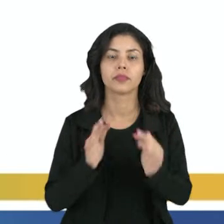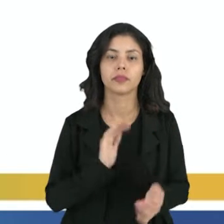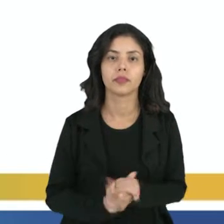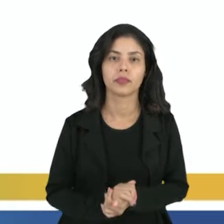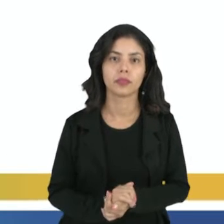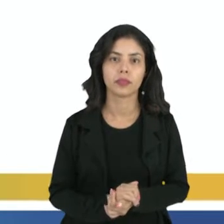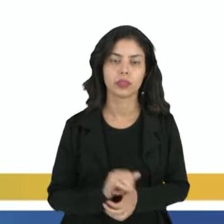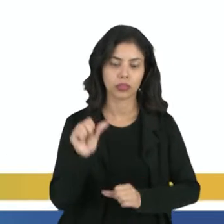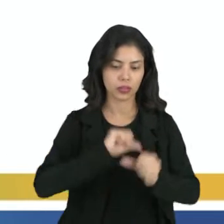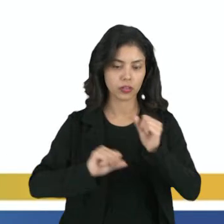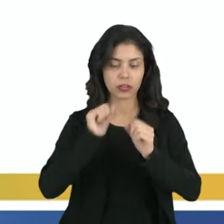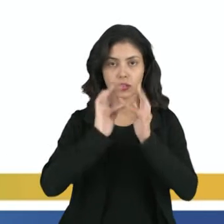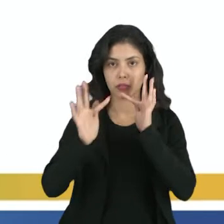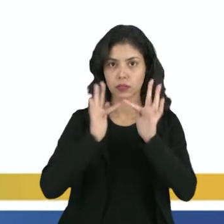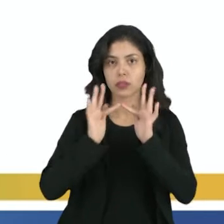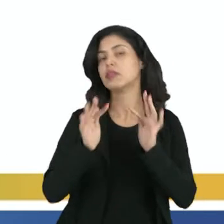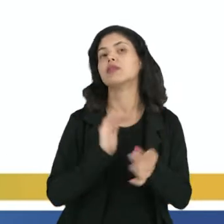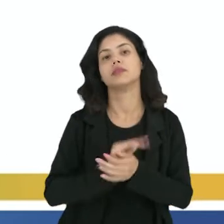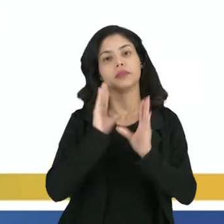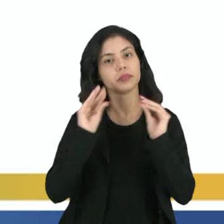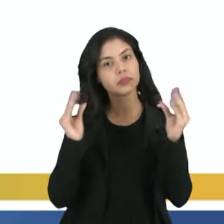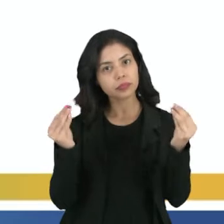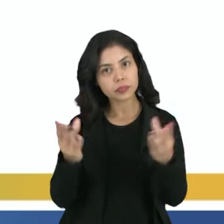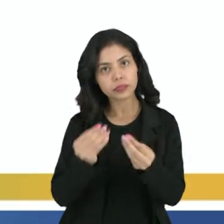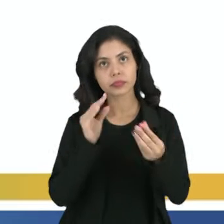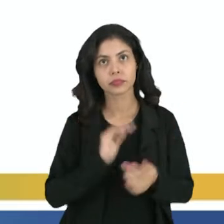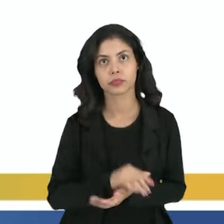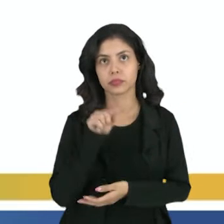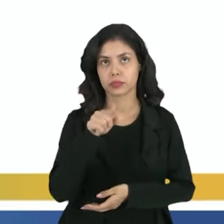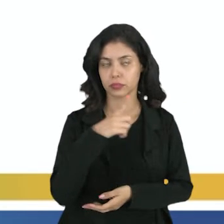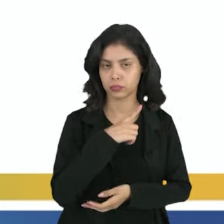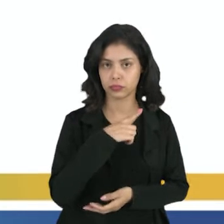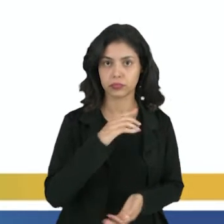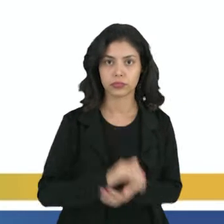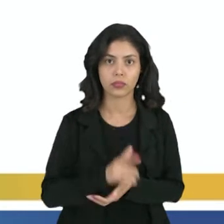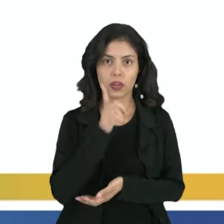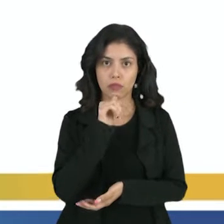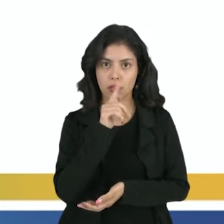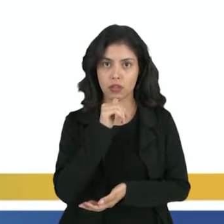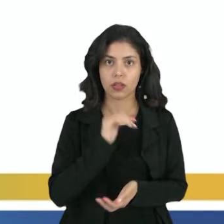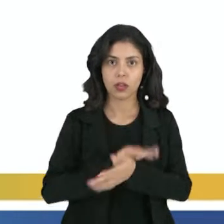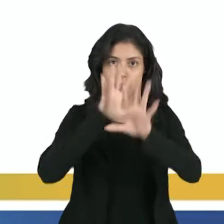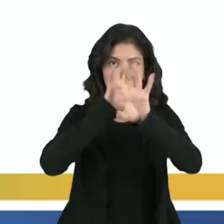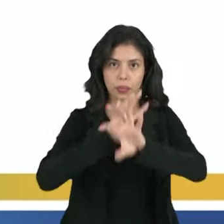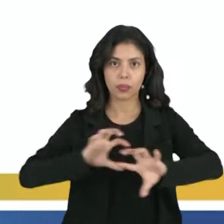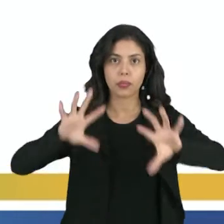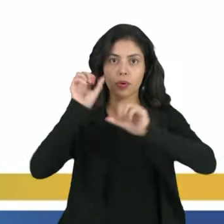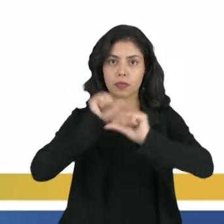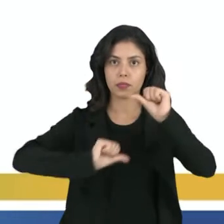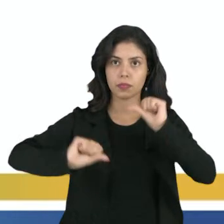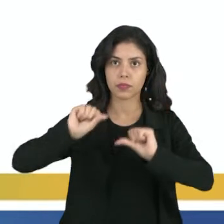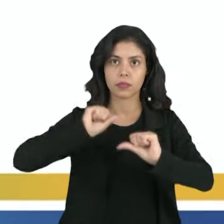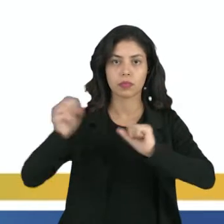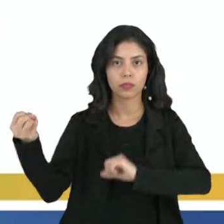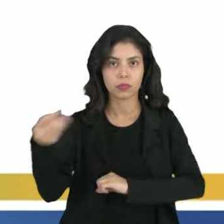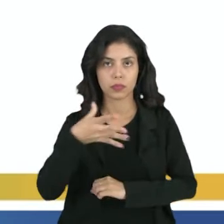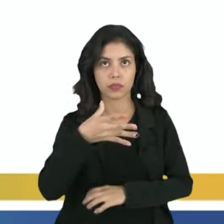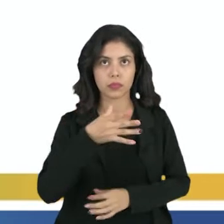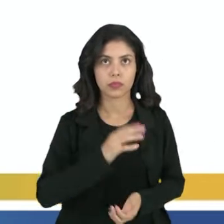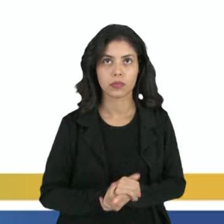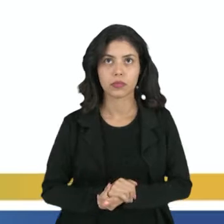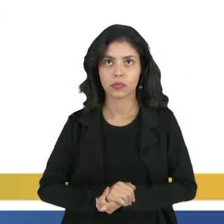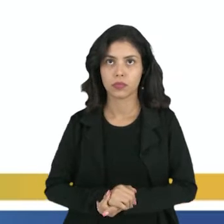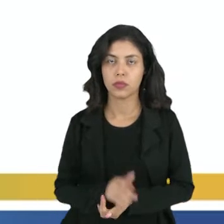mudanças de estados físicos dessa substância, e nós temos aqui a água no estado gasoso se transformando novamente